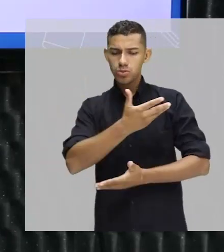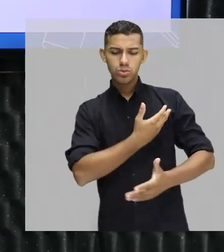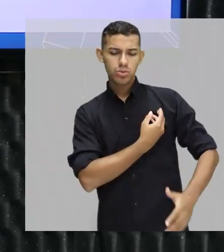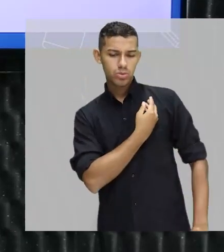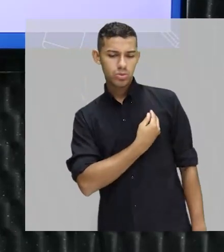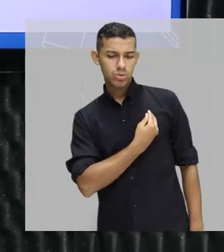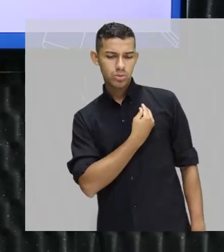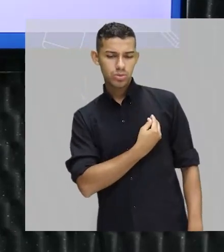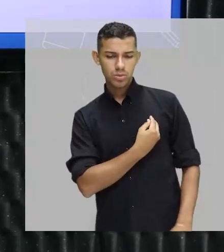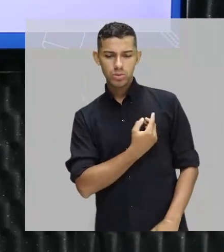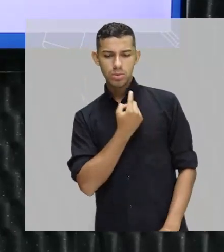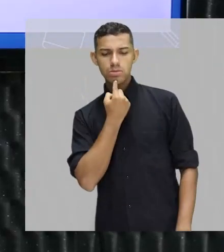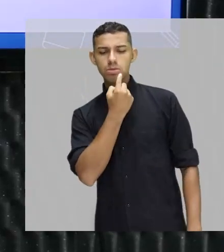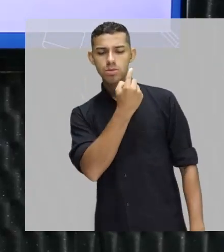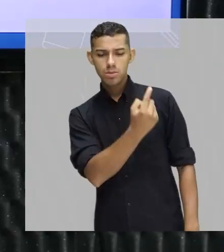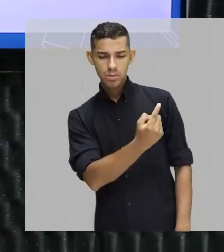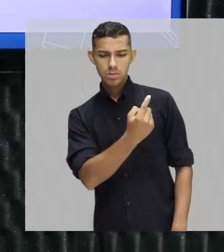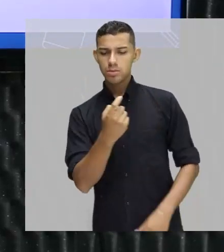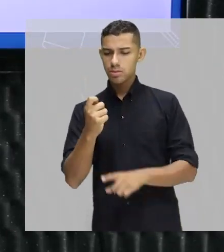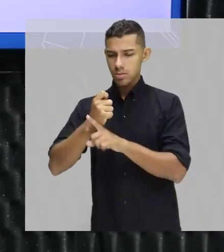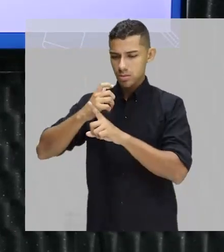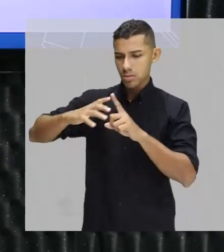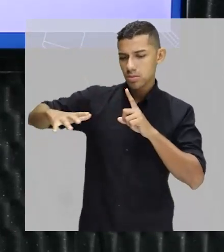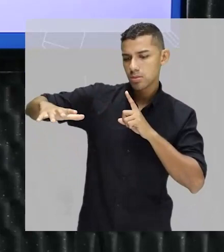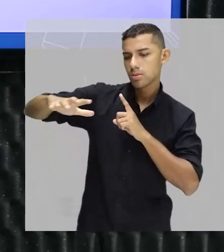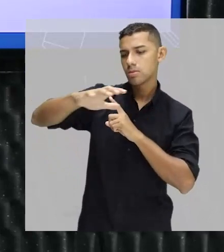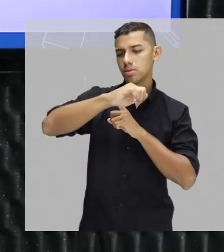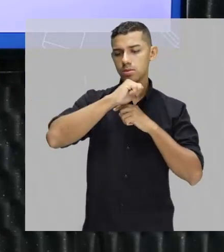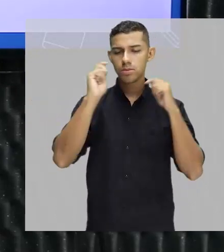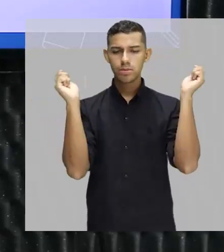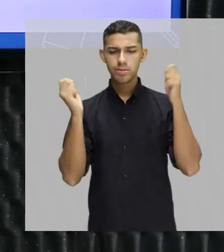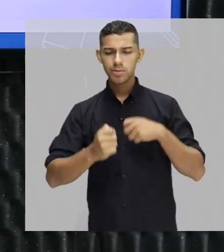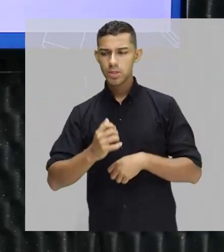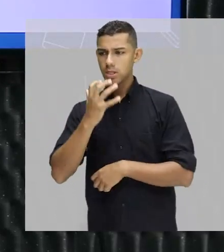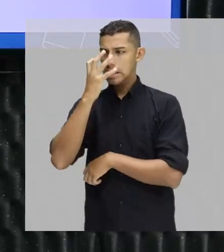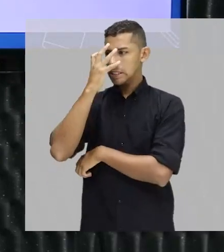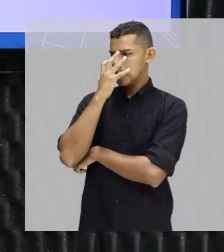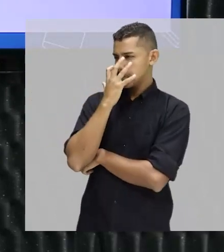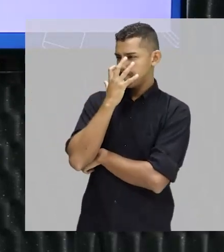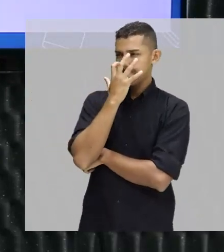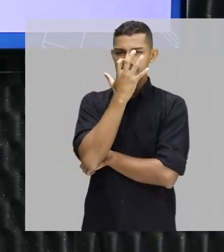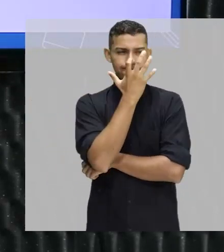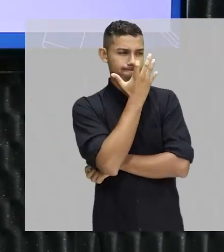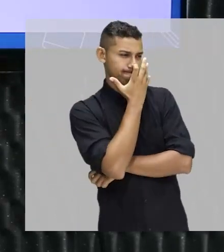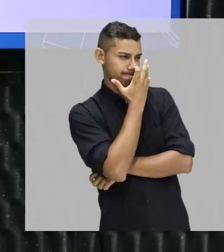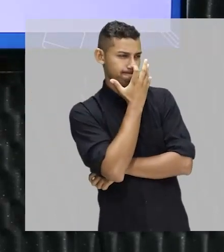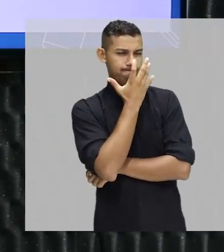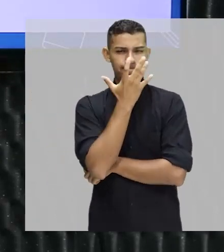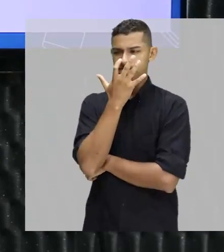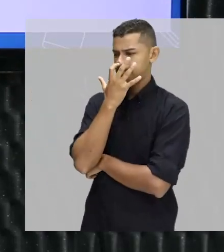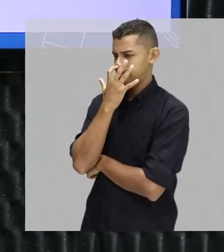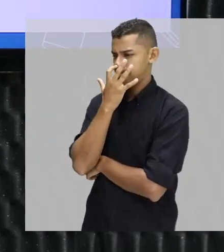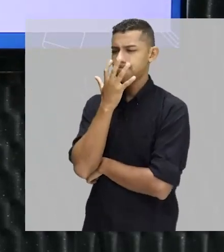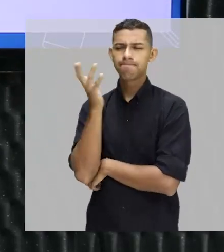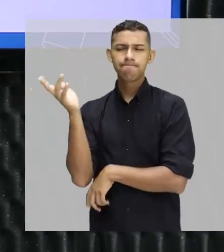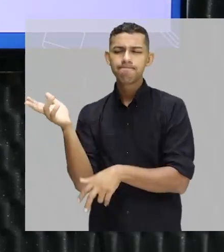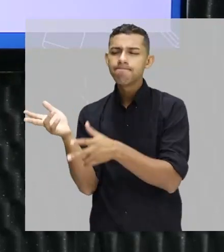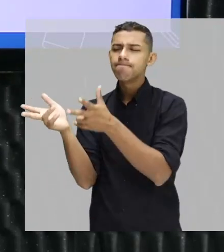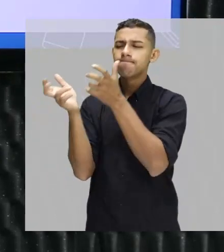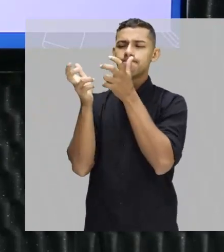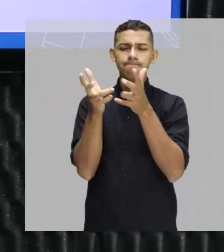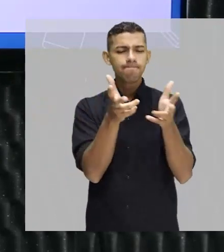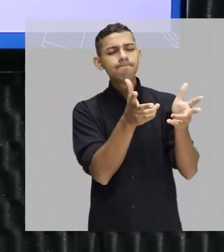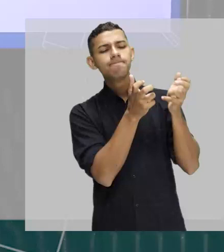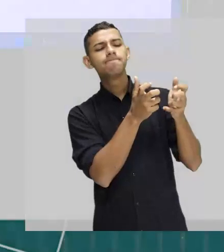perto da nossa sociedade, e a gente tem que ter um olhar diferenciado para conseguir perceber aquilo de uma forma